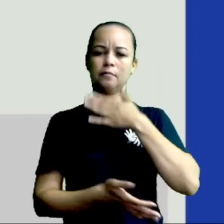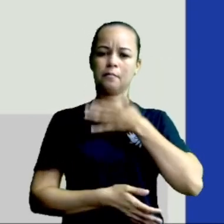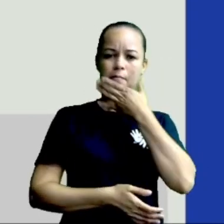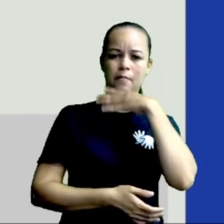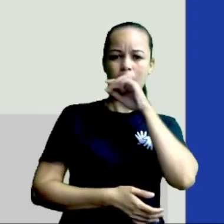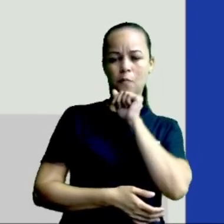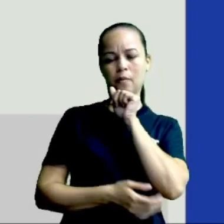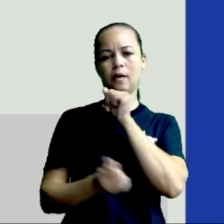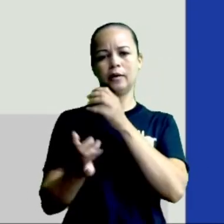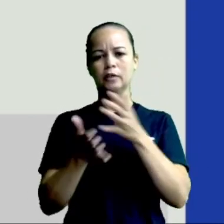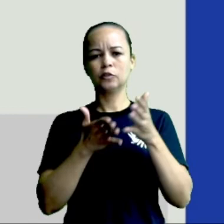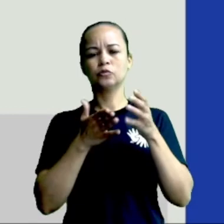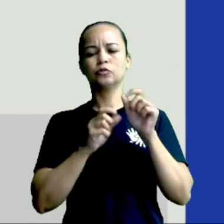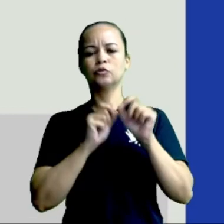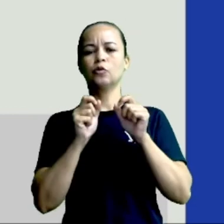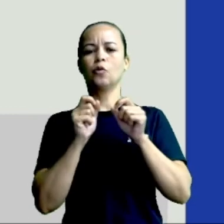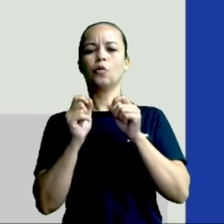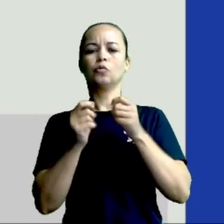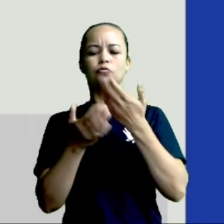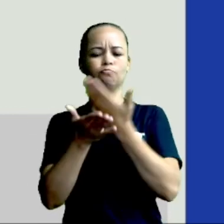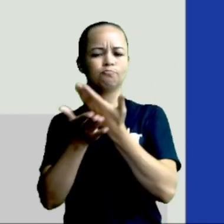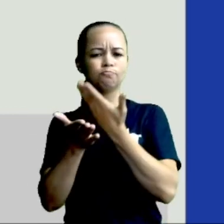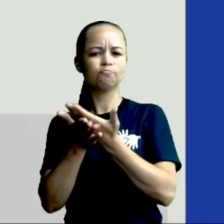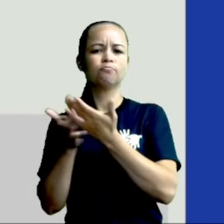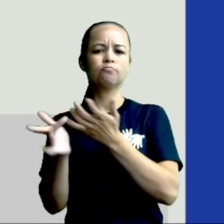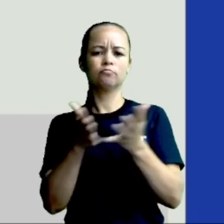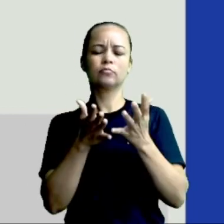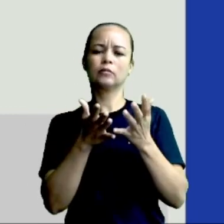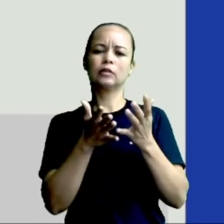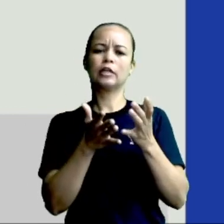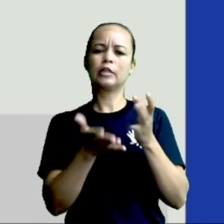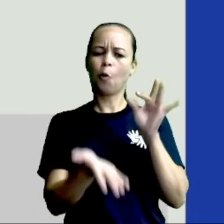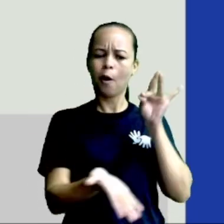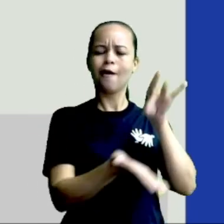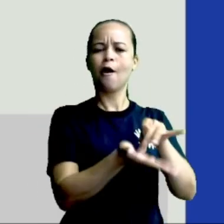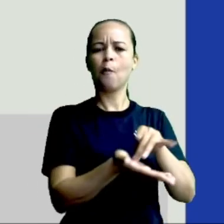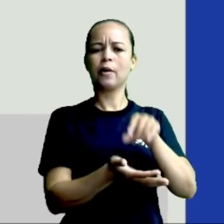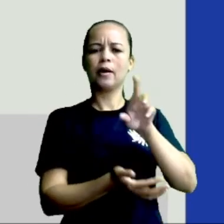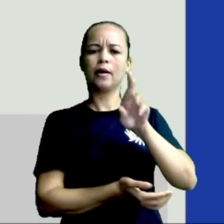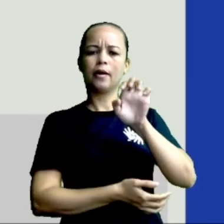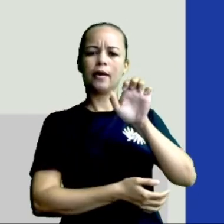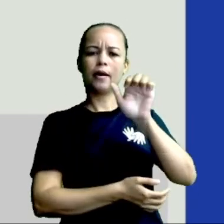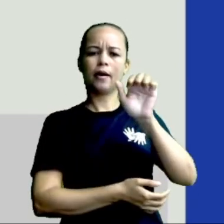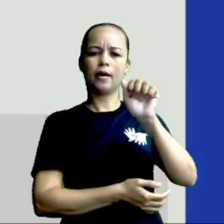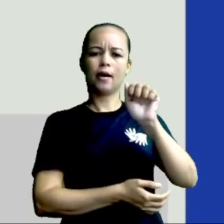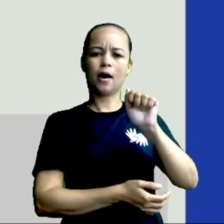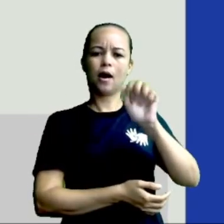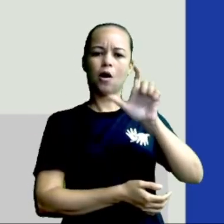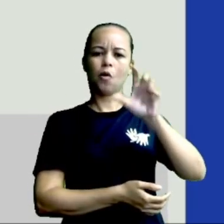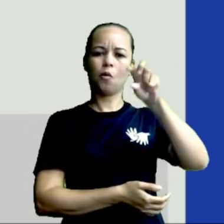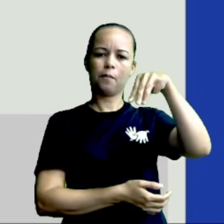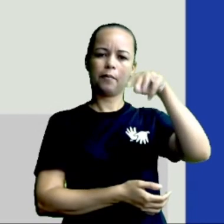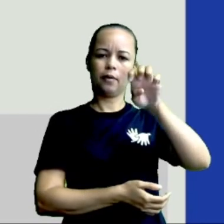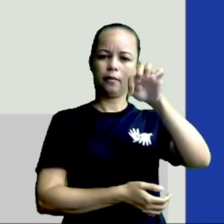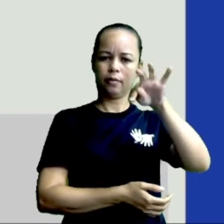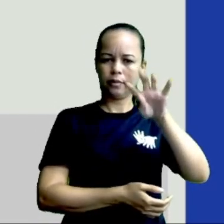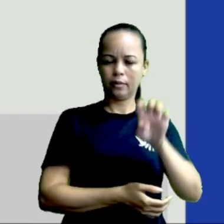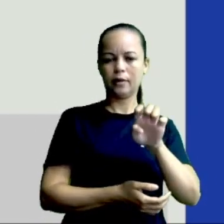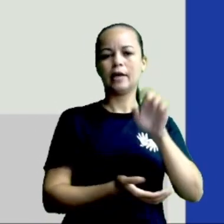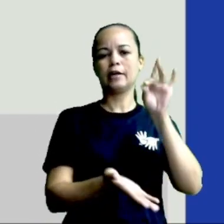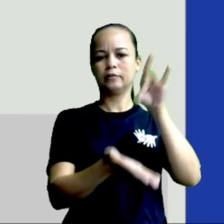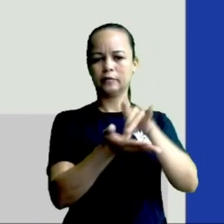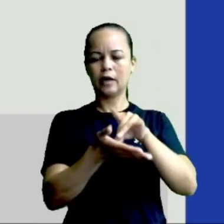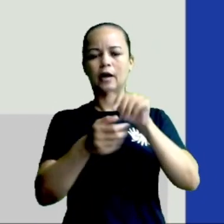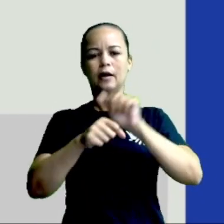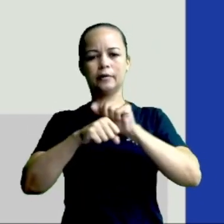me custeou os estudos. Então, esse realmente aí, ele está o quê? Afirmando, né? É um